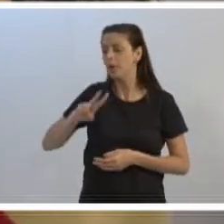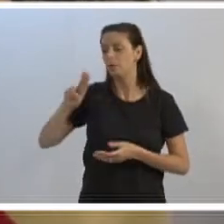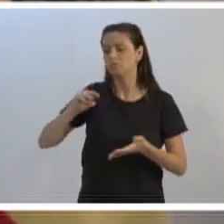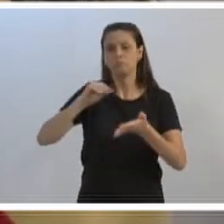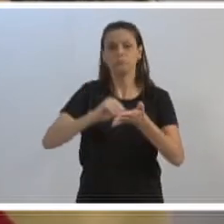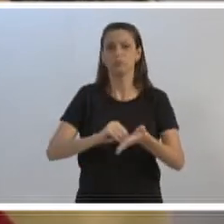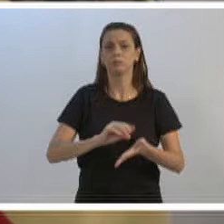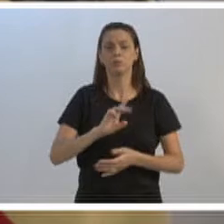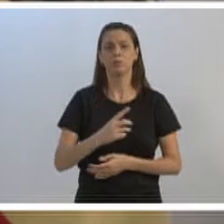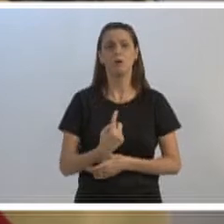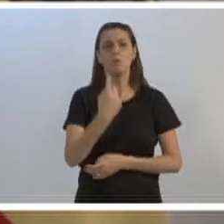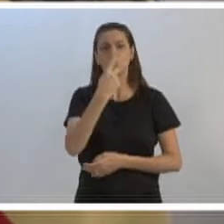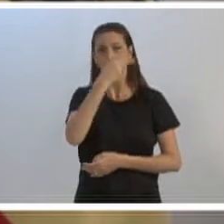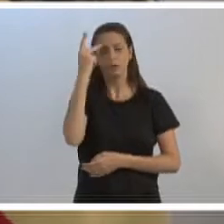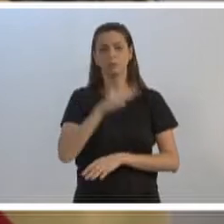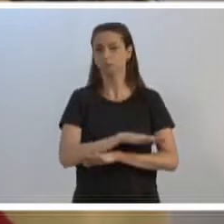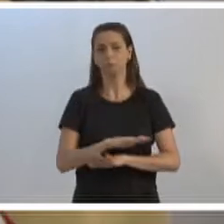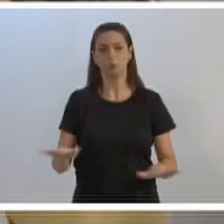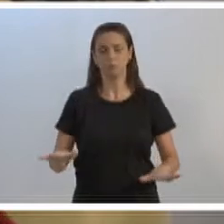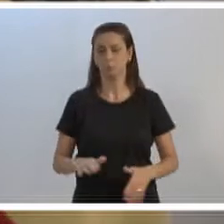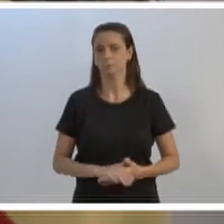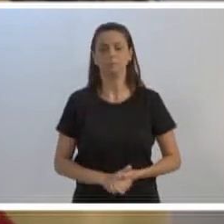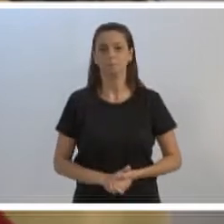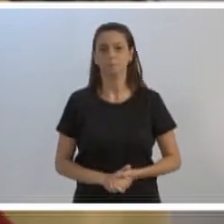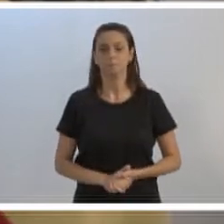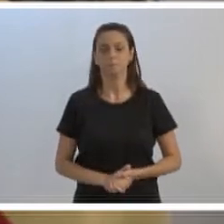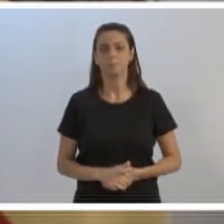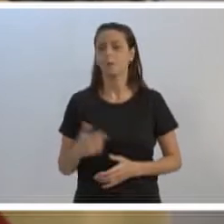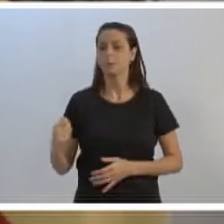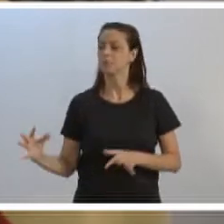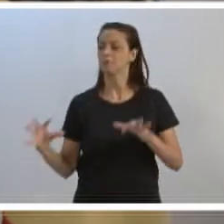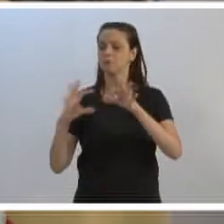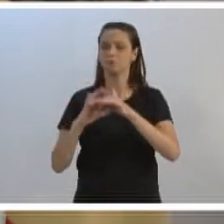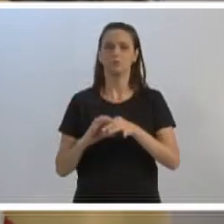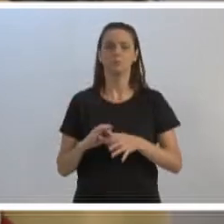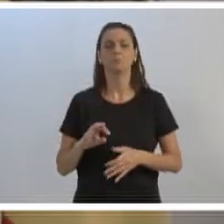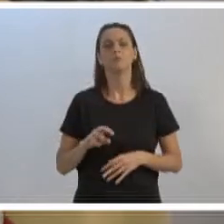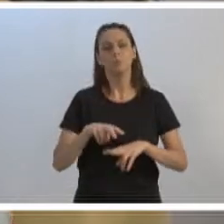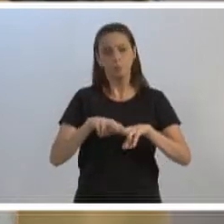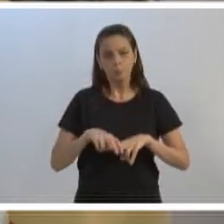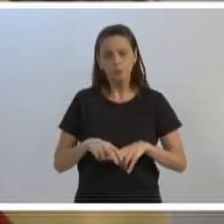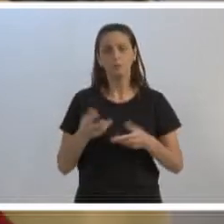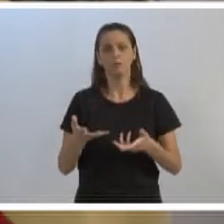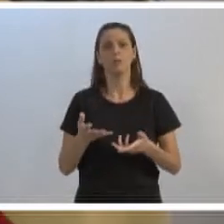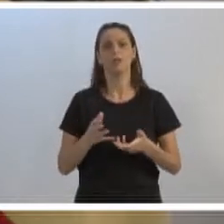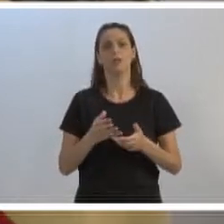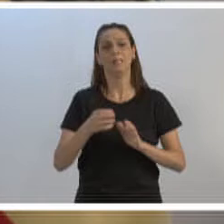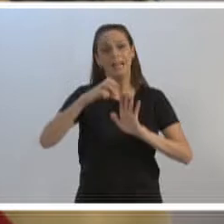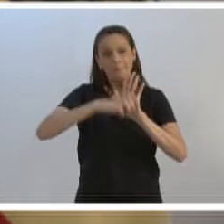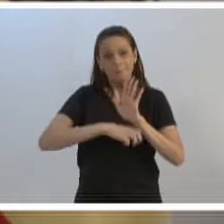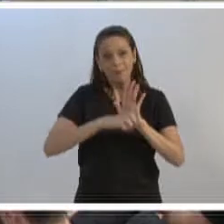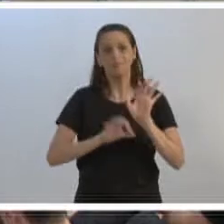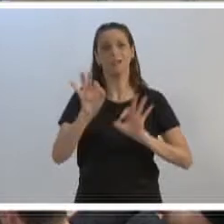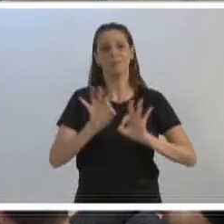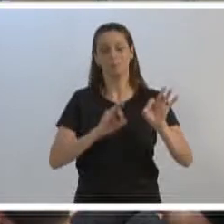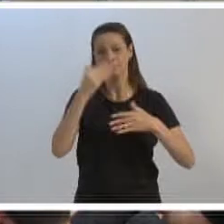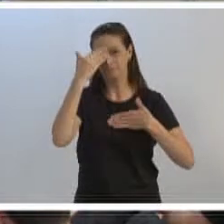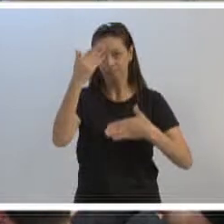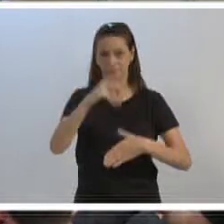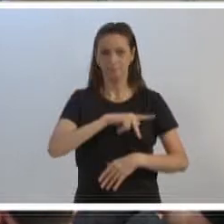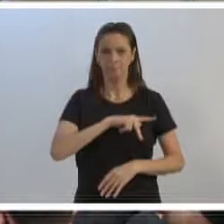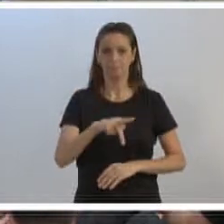consta, somente o autor. Não adianta, então, ter mais um subscritor. É dessa forma que eu gostaria de fazer a correção. Obrigado, presidente.